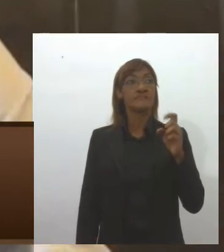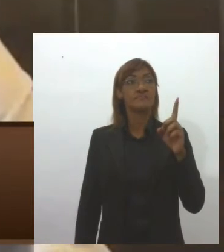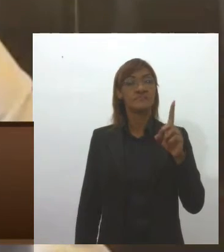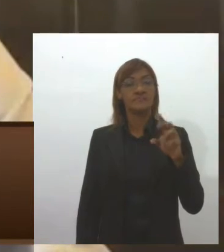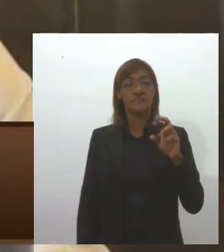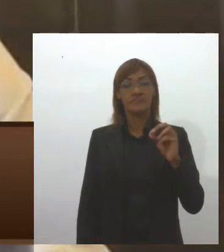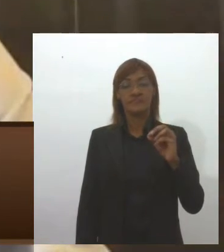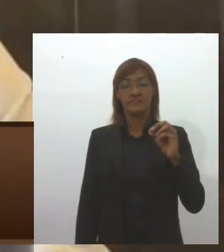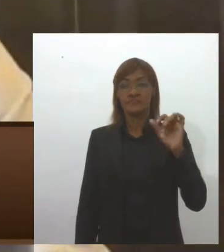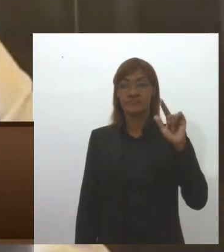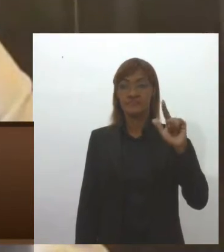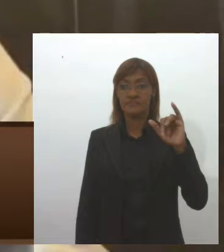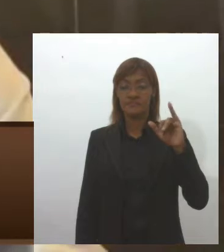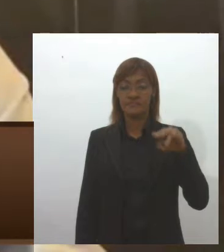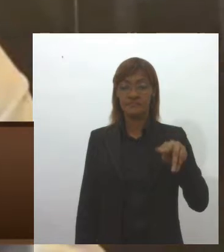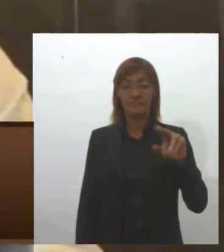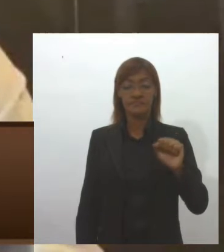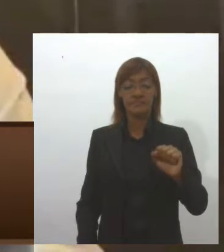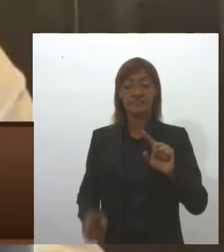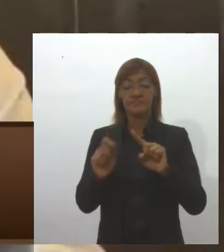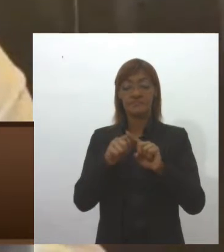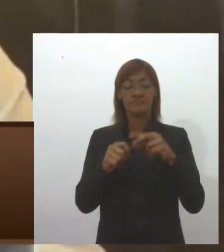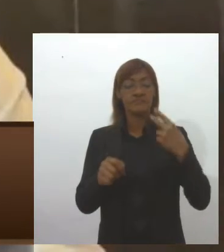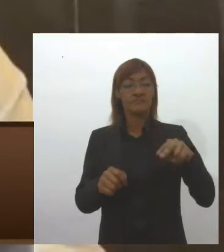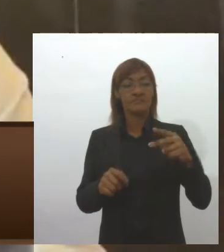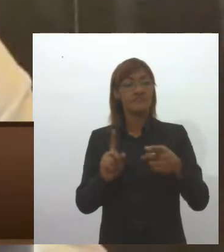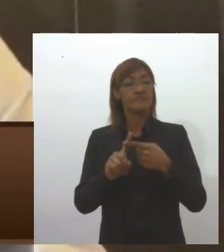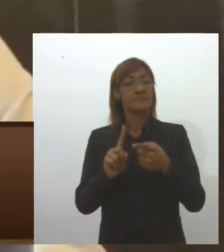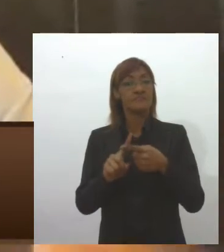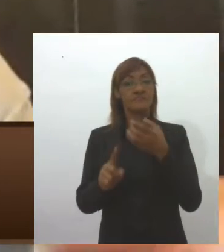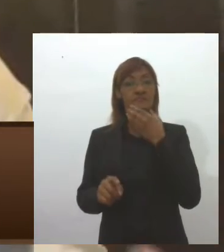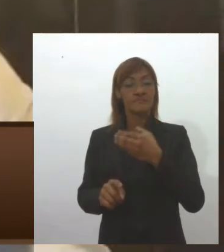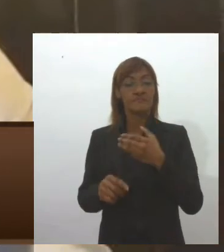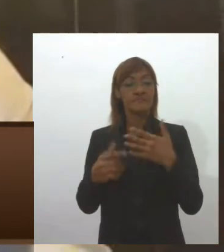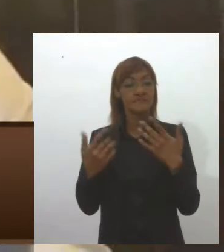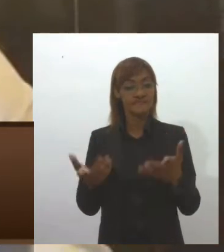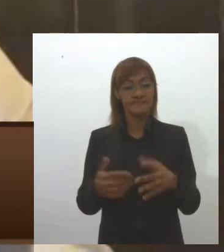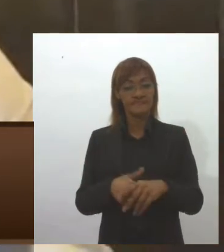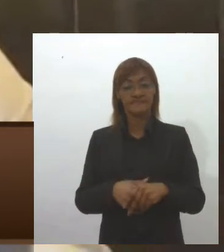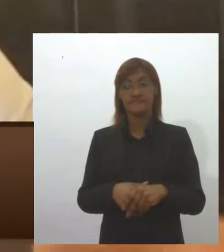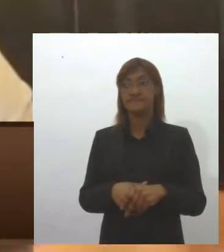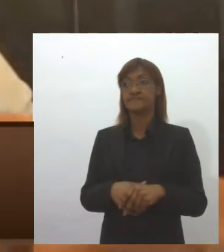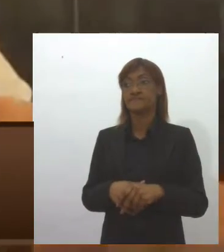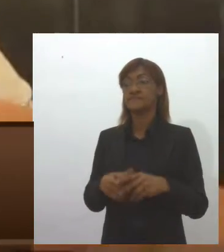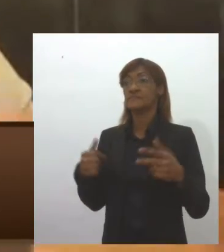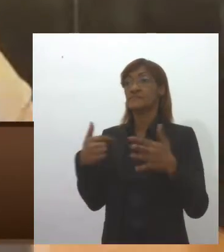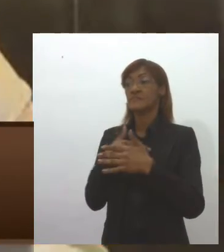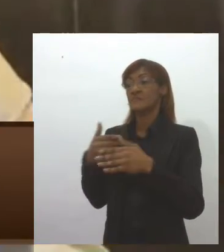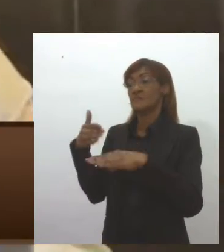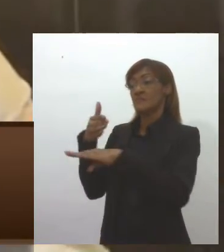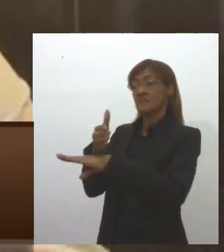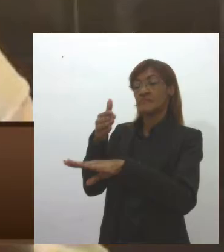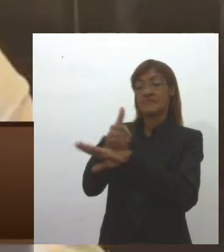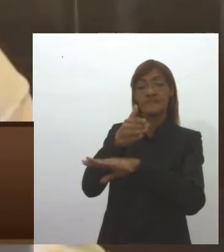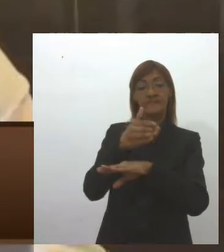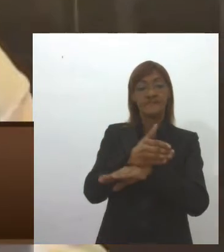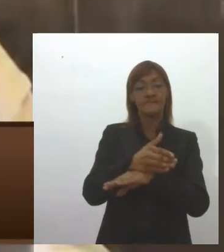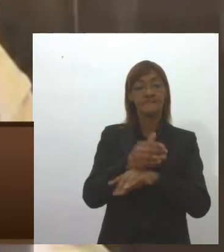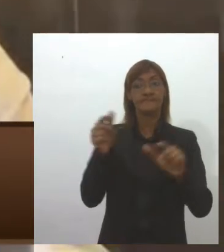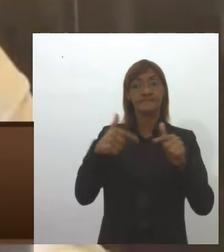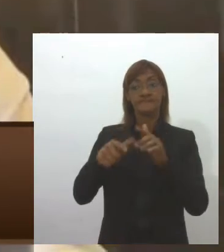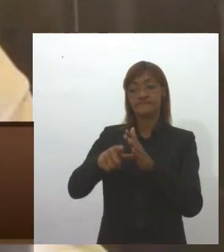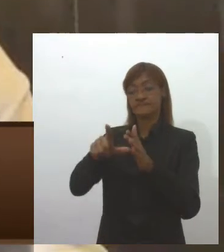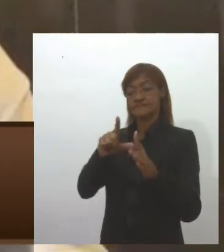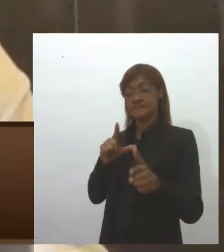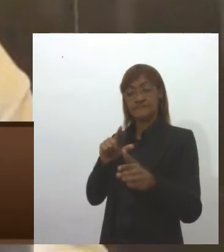novembro. Nós vamos investir muito em mídia digital, certo? Toda cidade que a gente for visitar, a gente vai fazer um trabalho antes e depois de